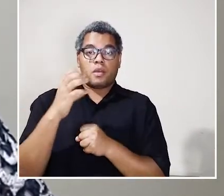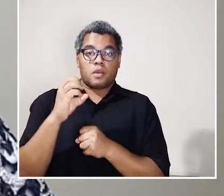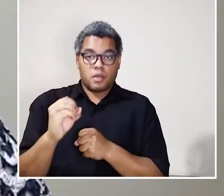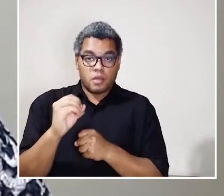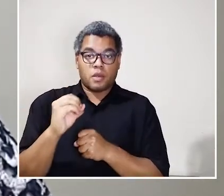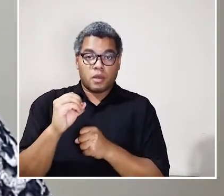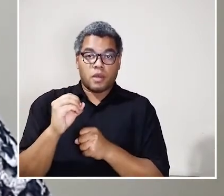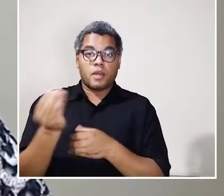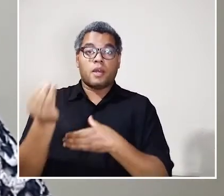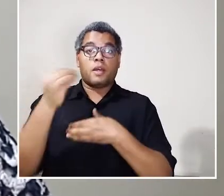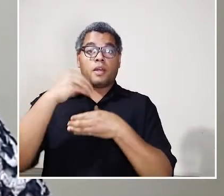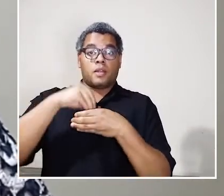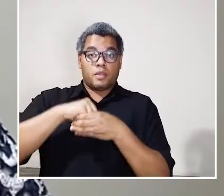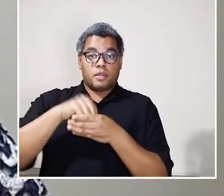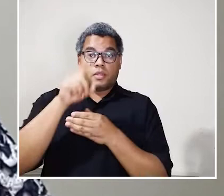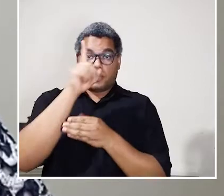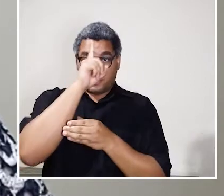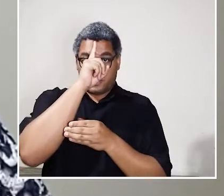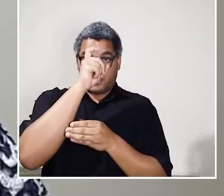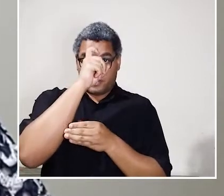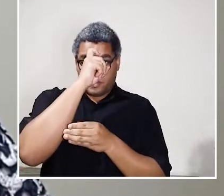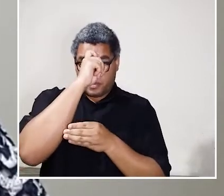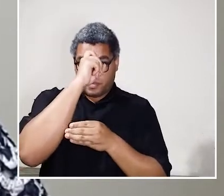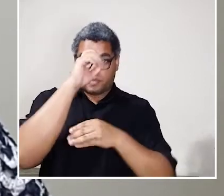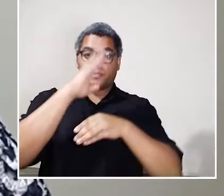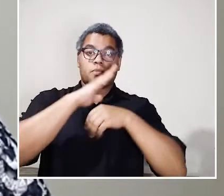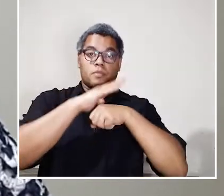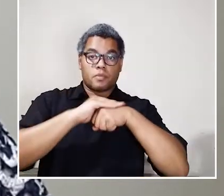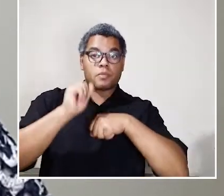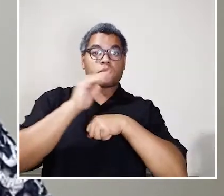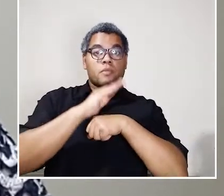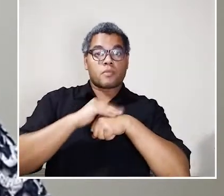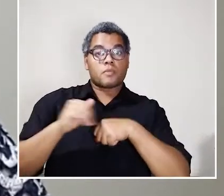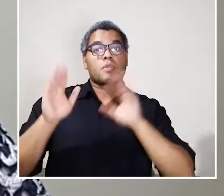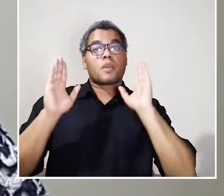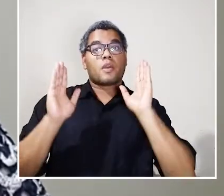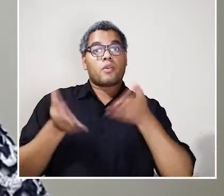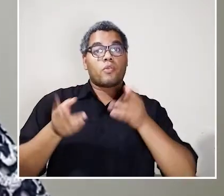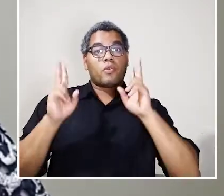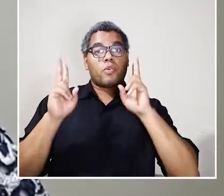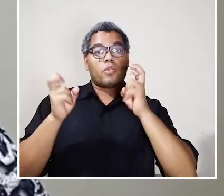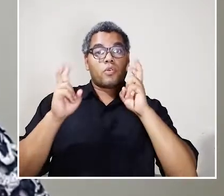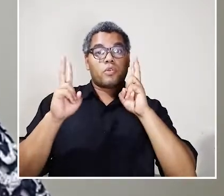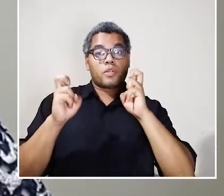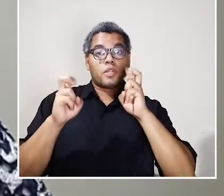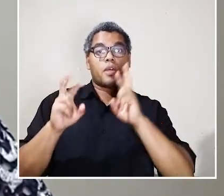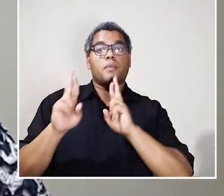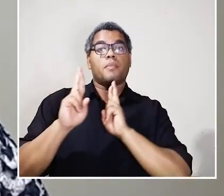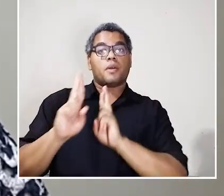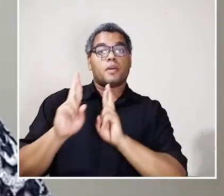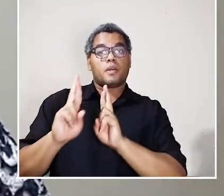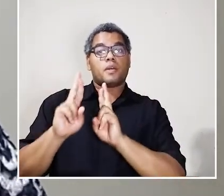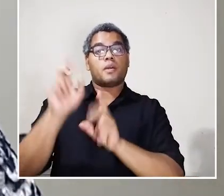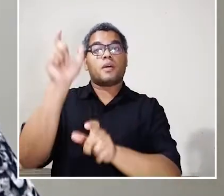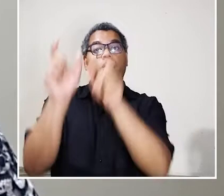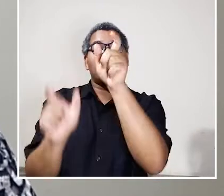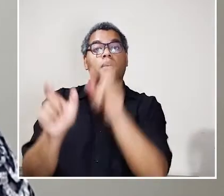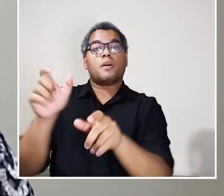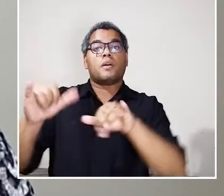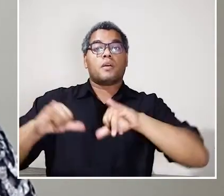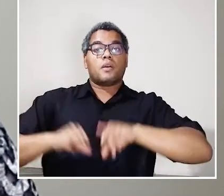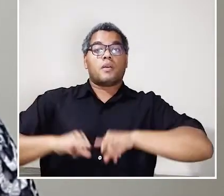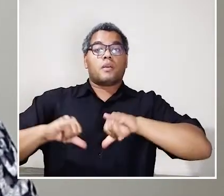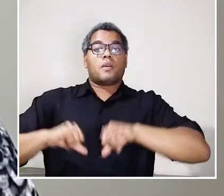anos. E o nosso tema hoje é esperança para os que sofrem. Como nós